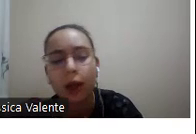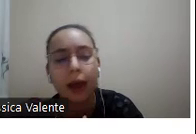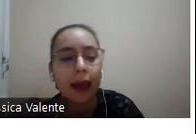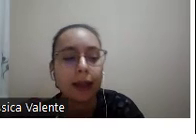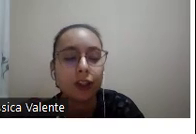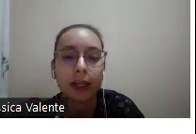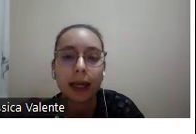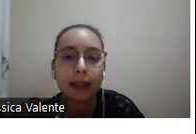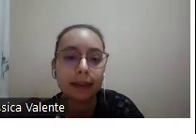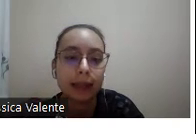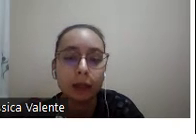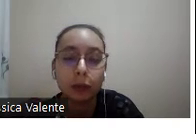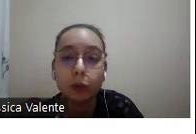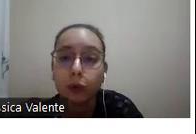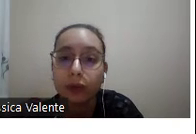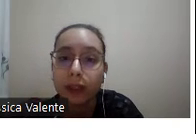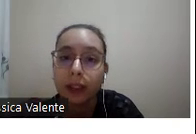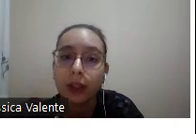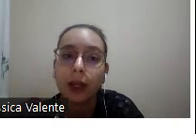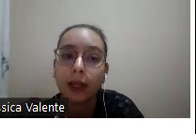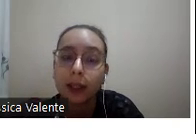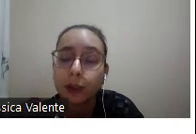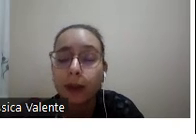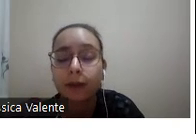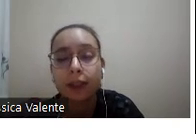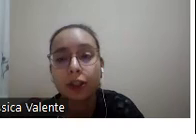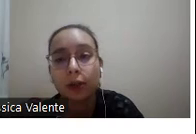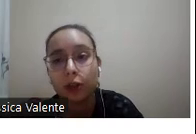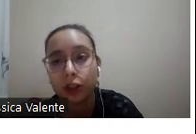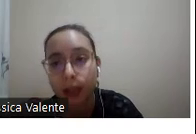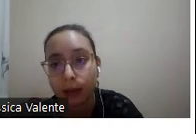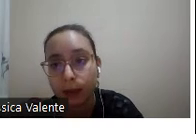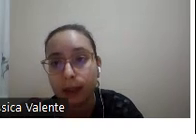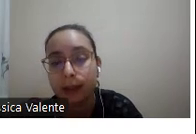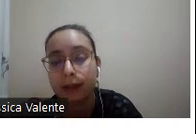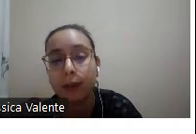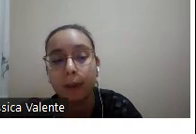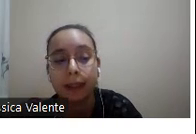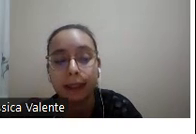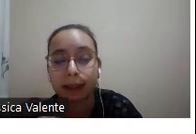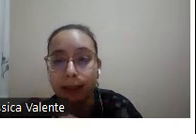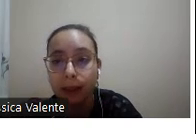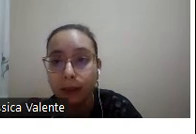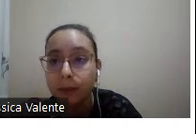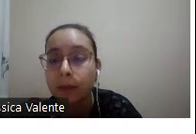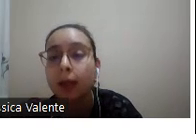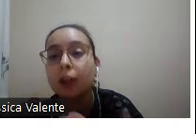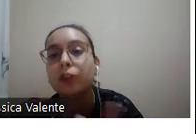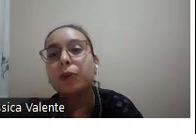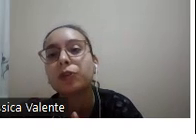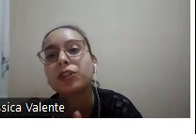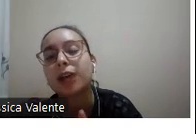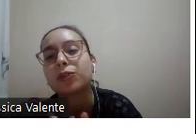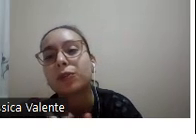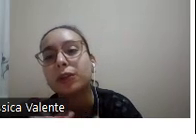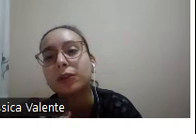perguntas, esclarecer dúvidas, e espero que vocês tenham gostado. Então, essa foi minha apresentação do